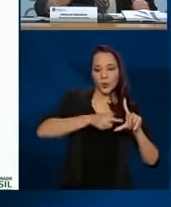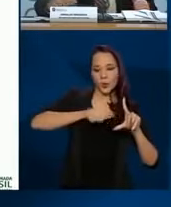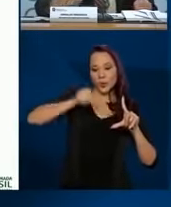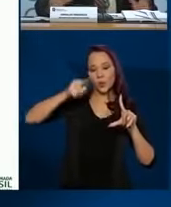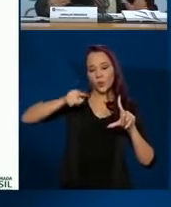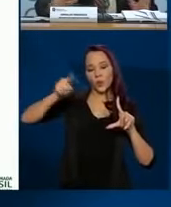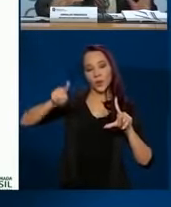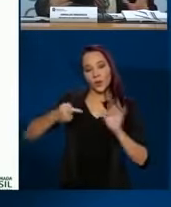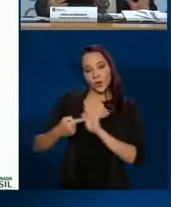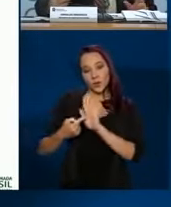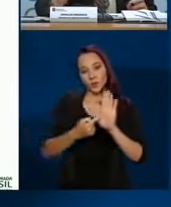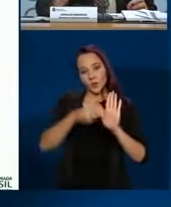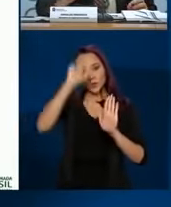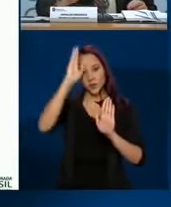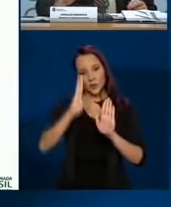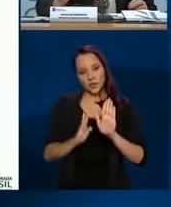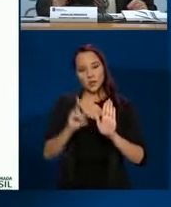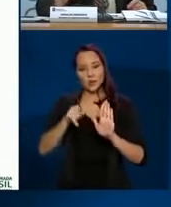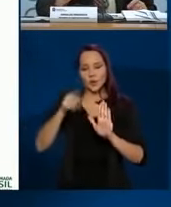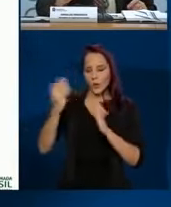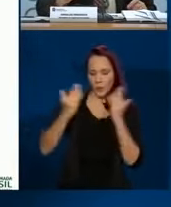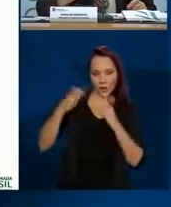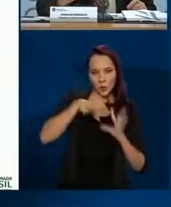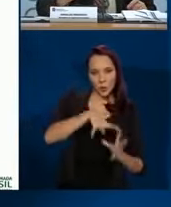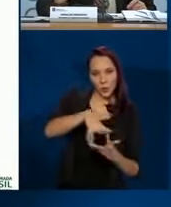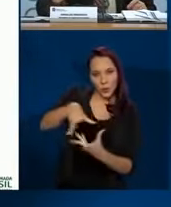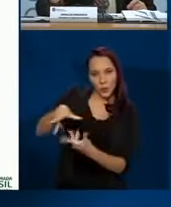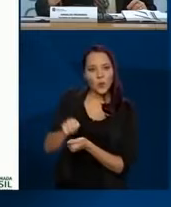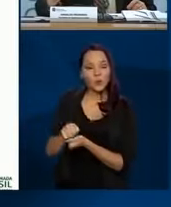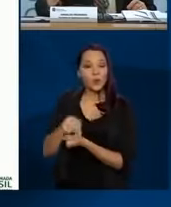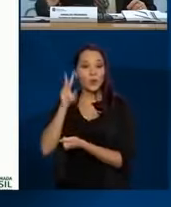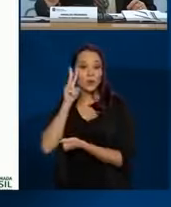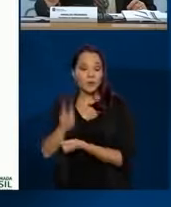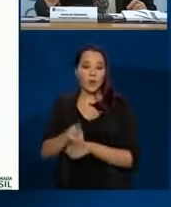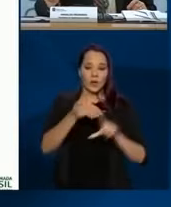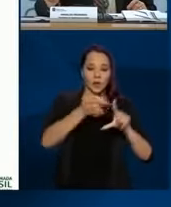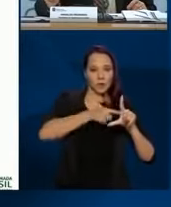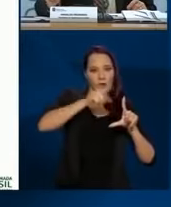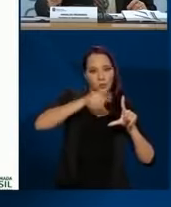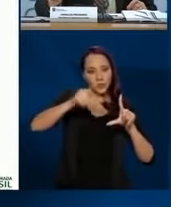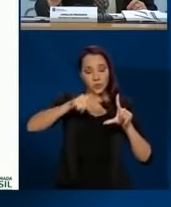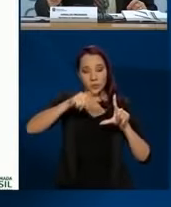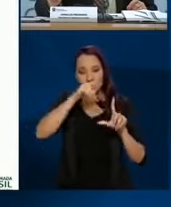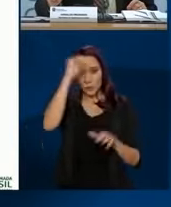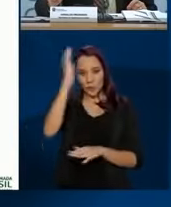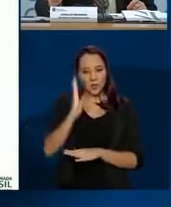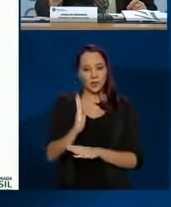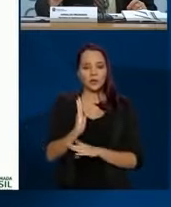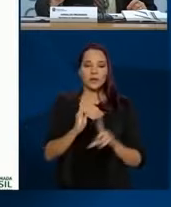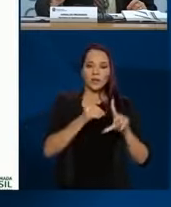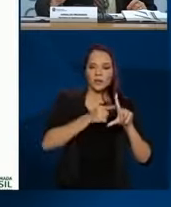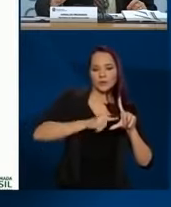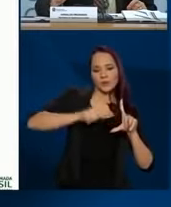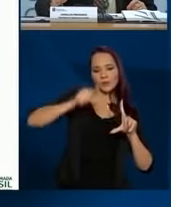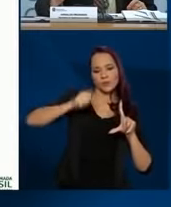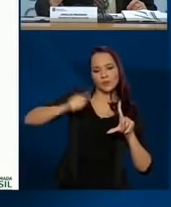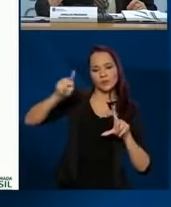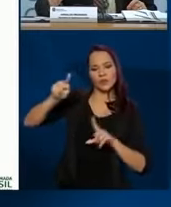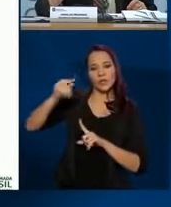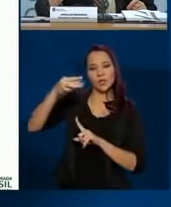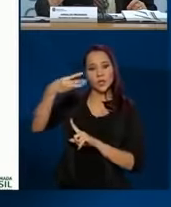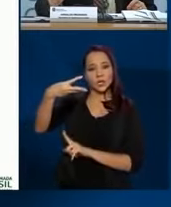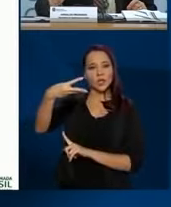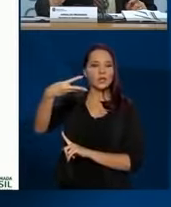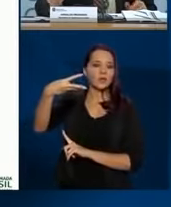do Brasil com relação ao mundo, quando nós mostramos a curva do Brasil como um todo, verificamos que entre a 30ª e